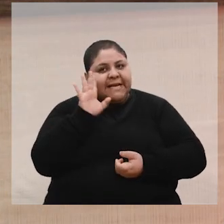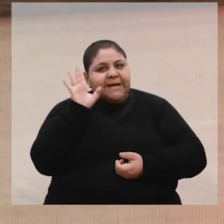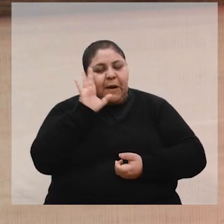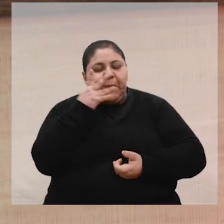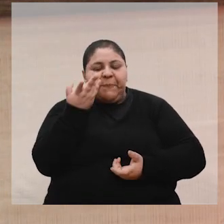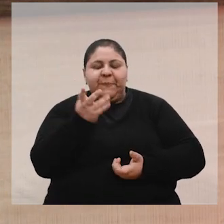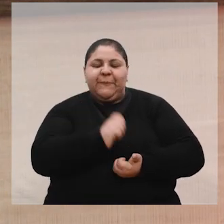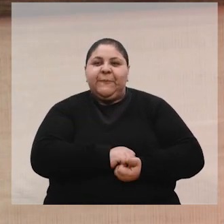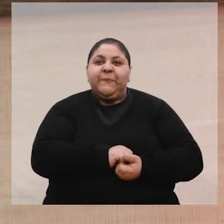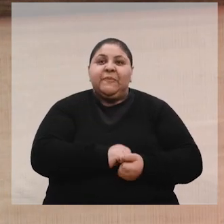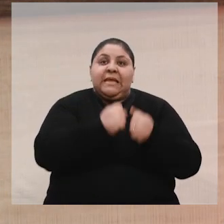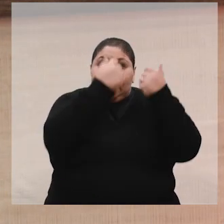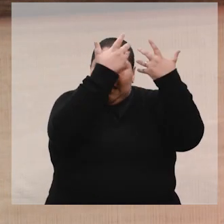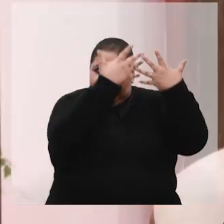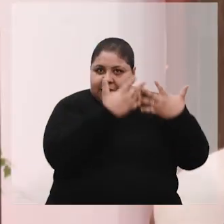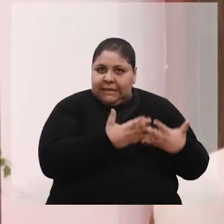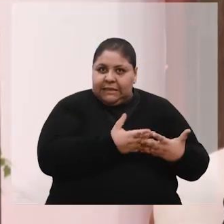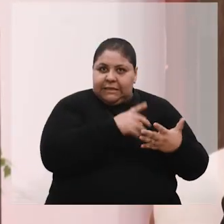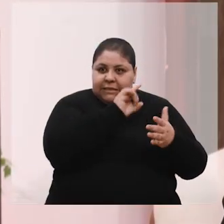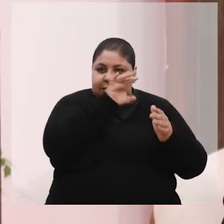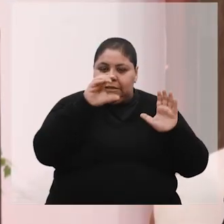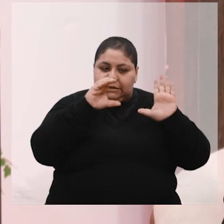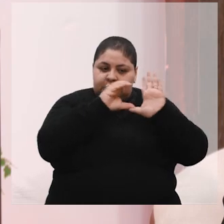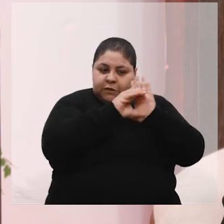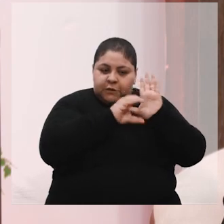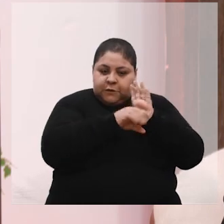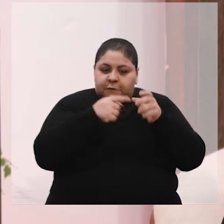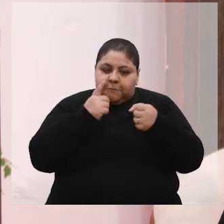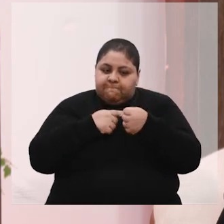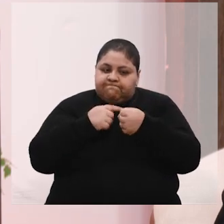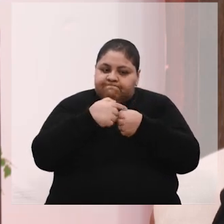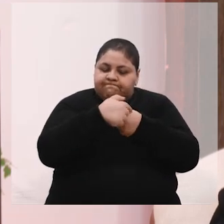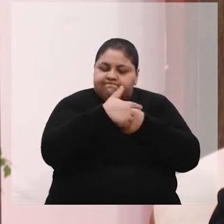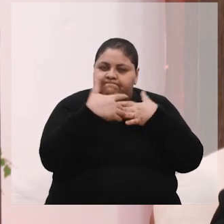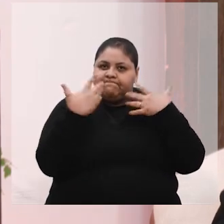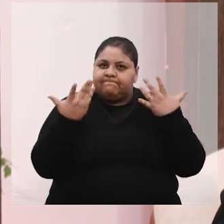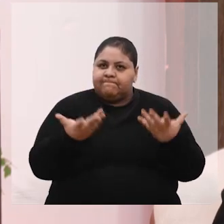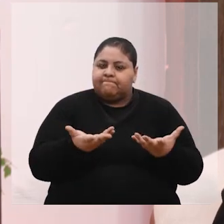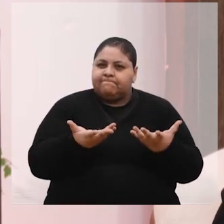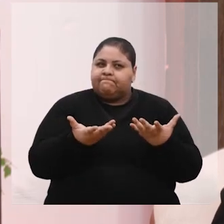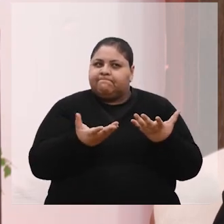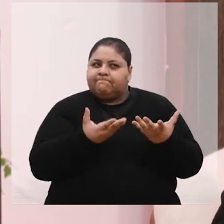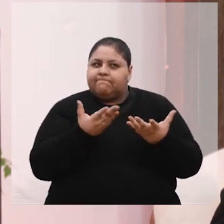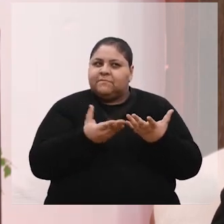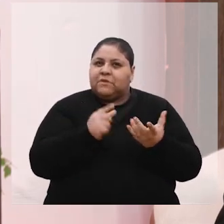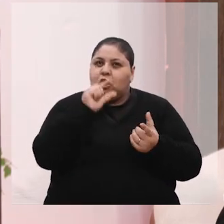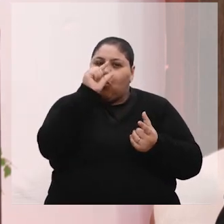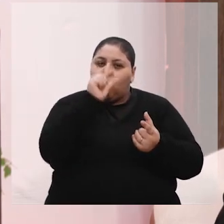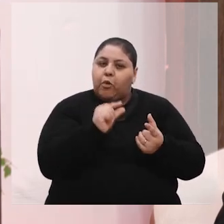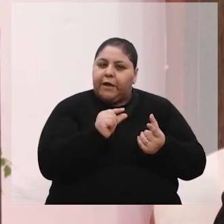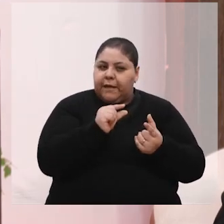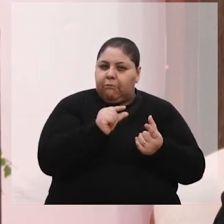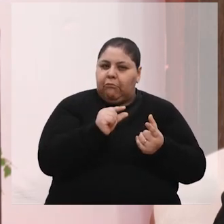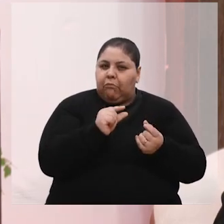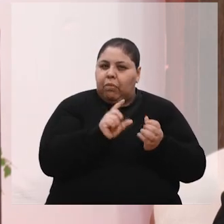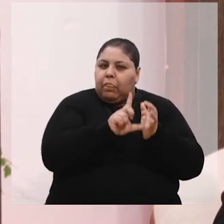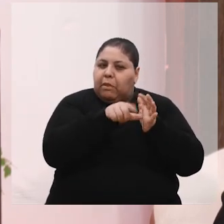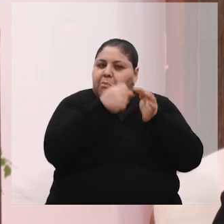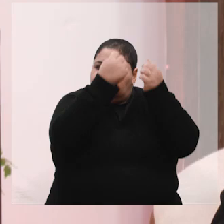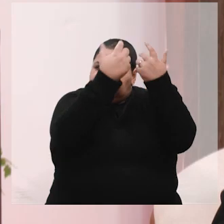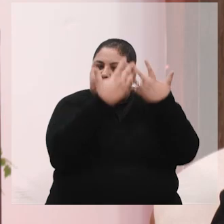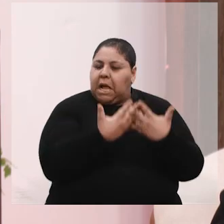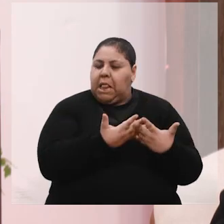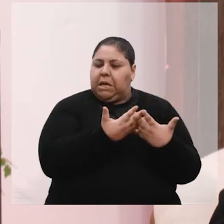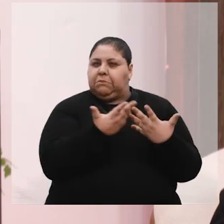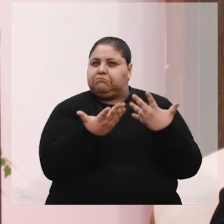Sim, e a descrição de cada capítulo, de cada cidade, é um pouquinho do que vai ter ali,